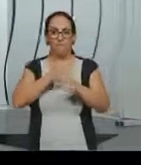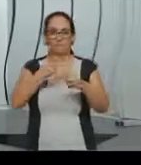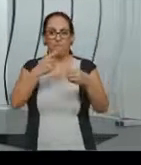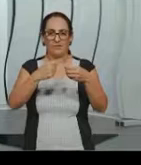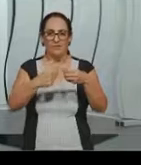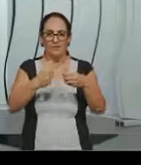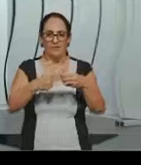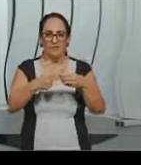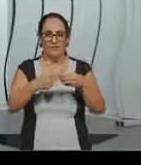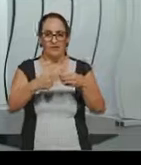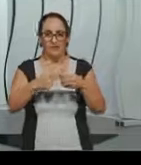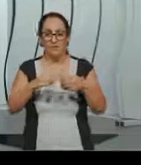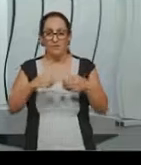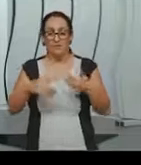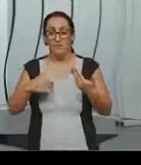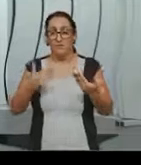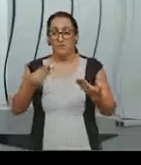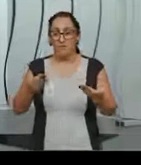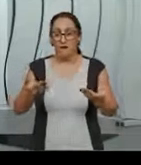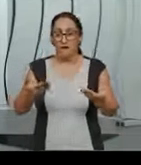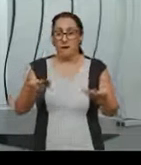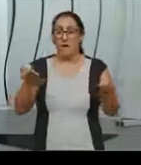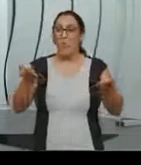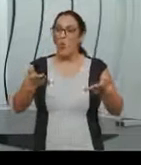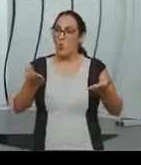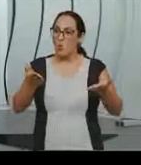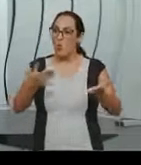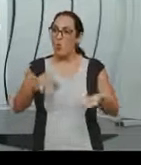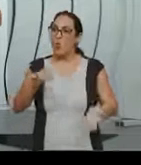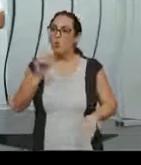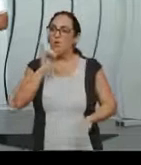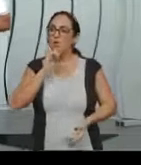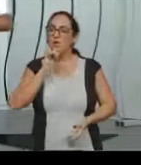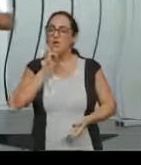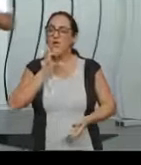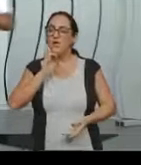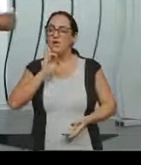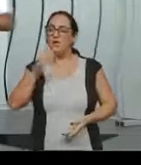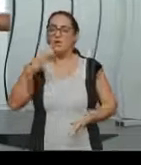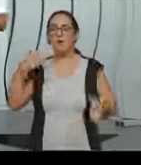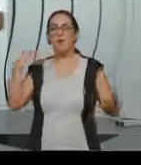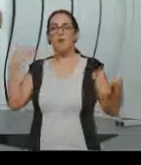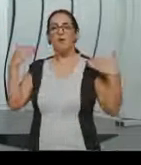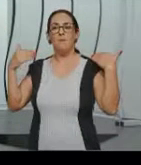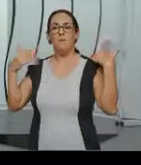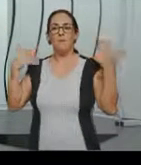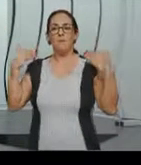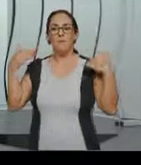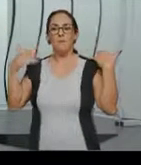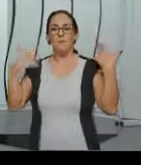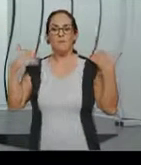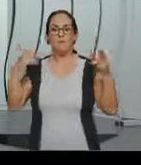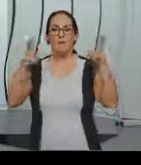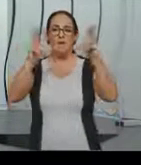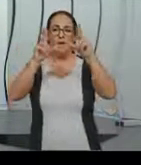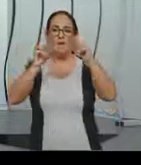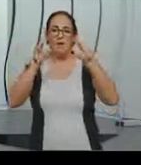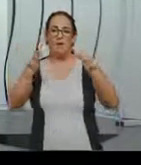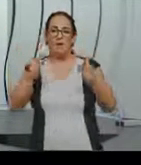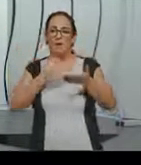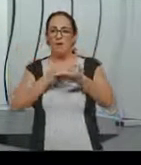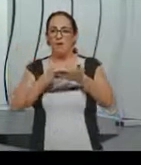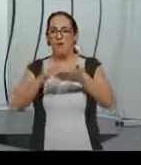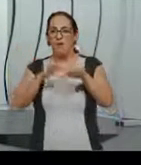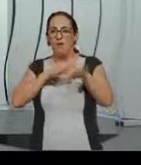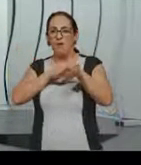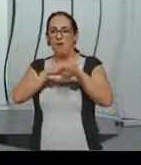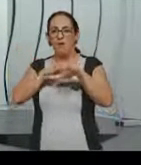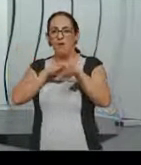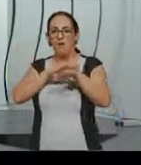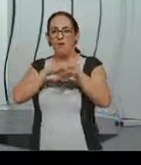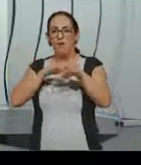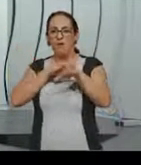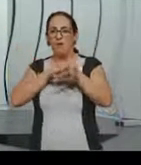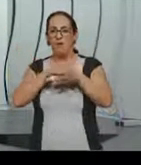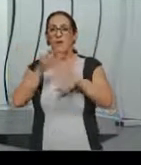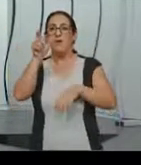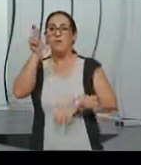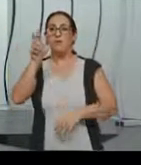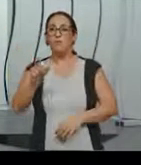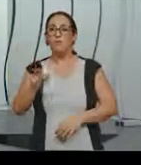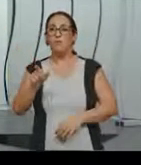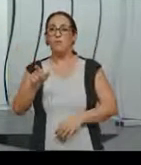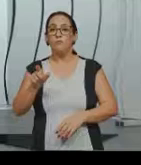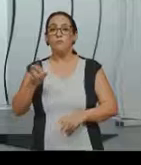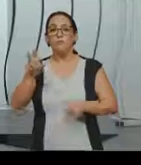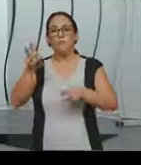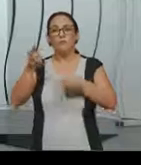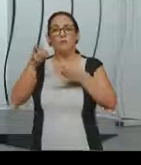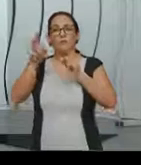for em Brasília hoje em dia mesmo, se você caminhar por lá, começar a conversar com as pessoas, você vai perceber no ato